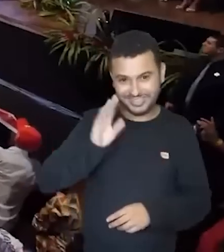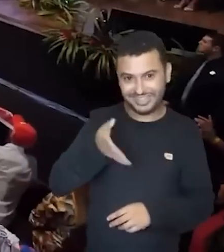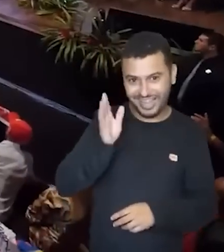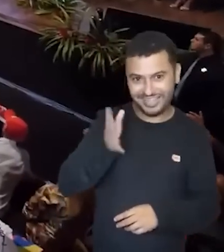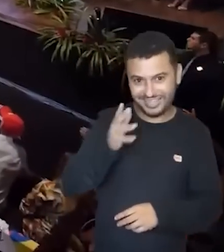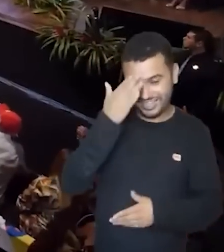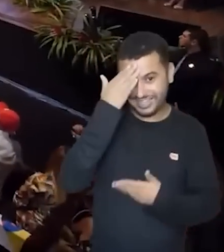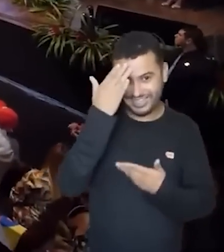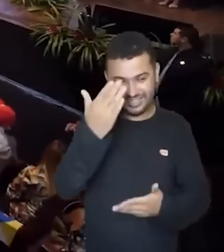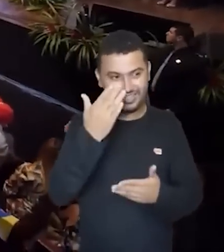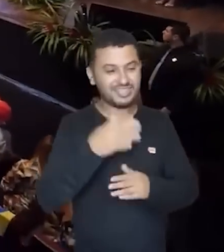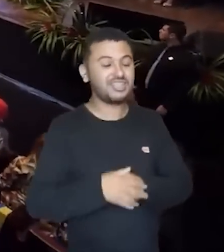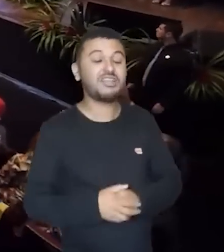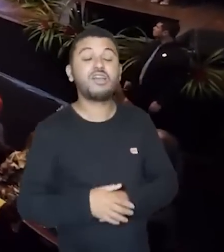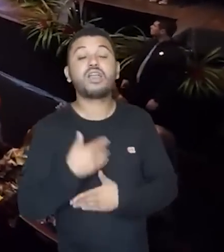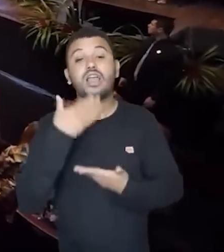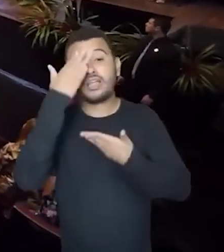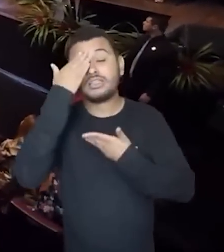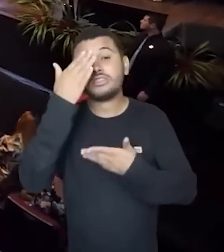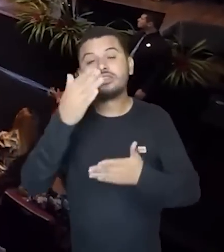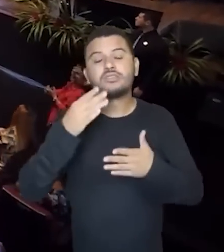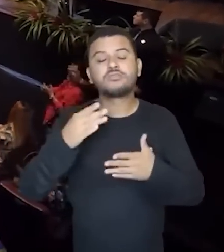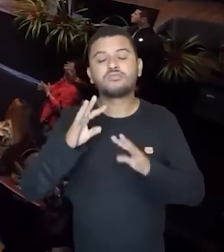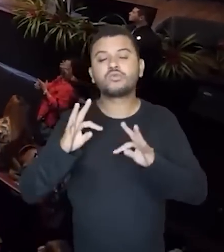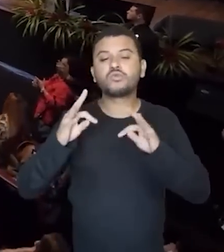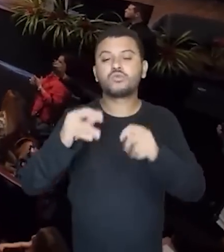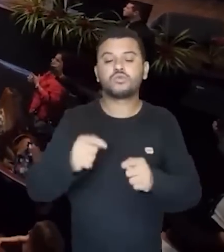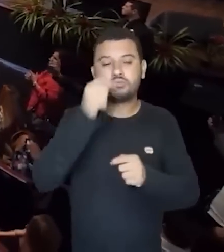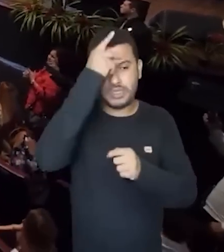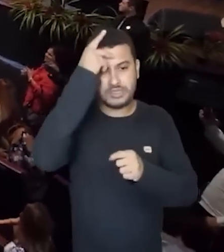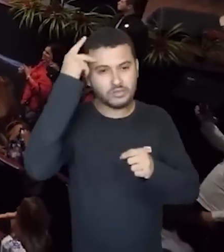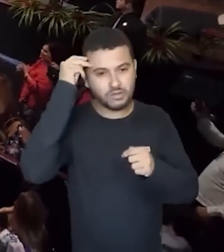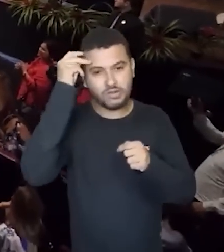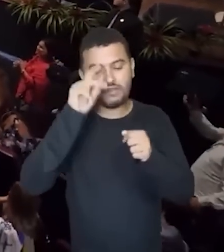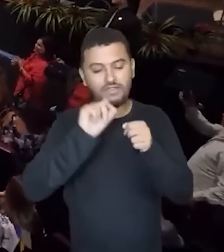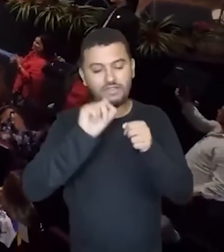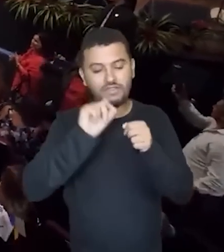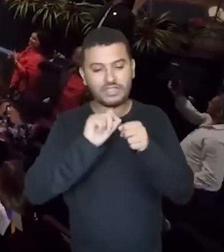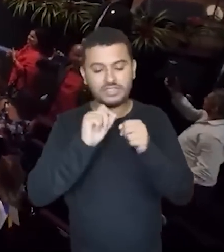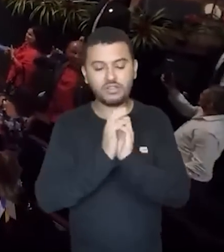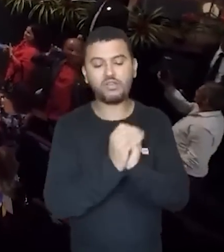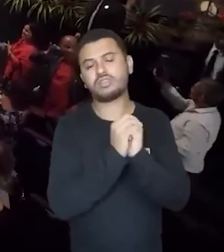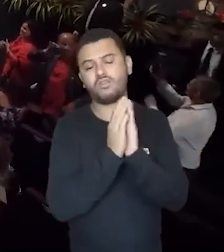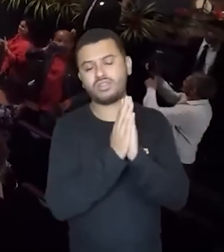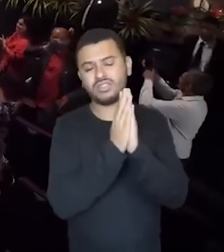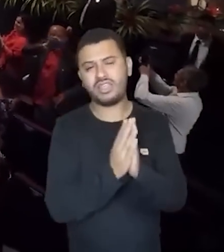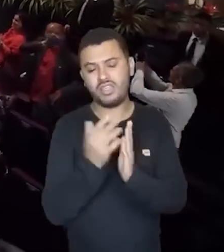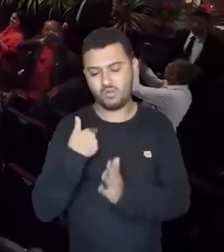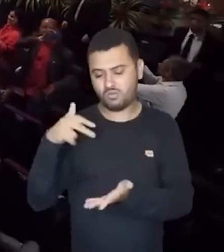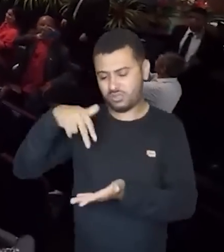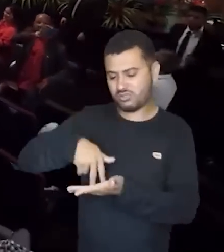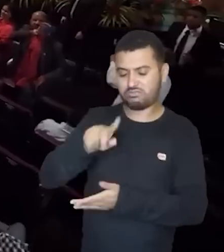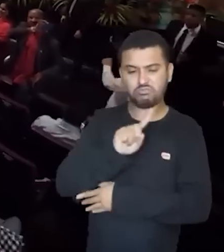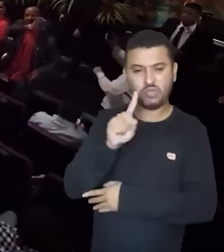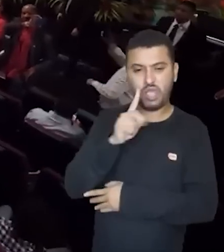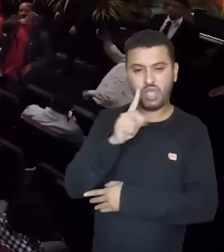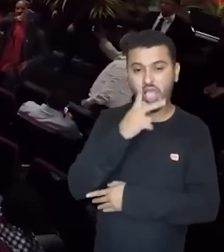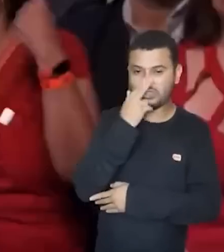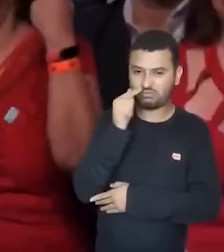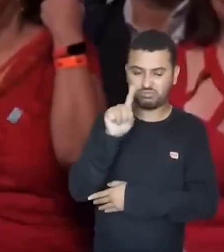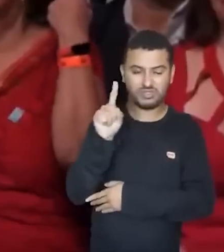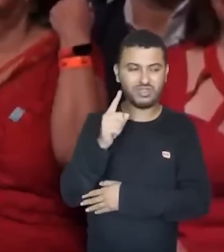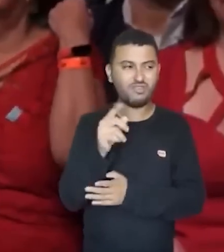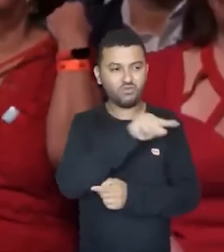agradecer porque, se não fosse aquela vigília, eu, quem sabe, não estaria aqui hoje. Foi aquela